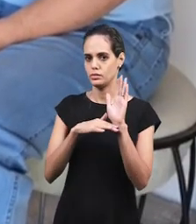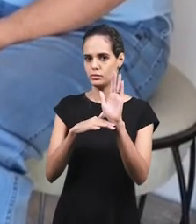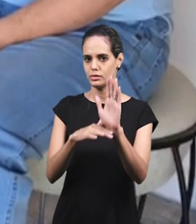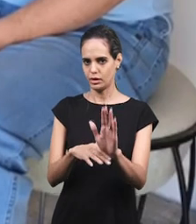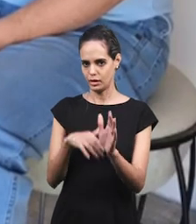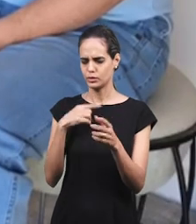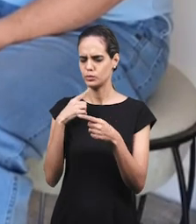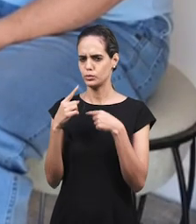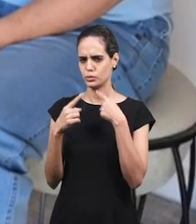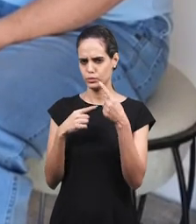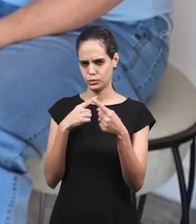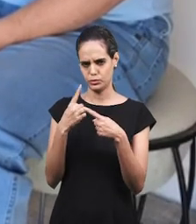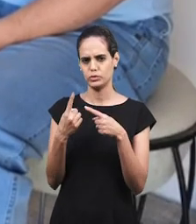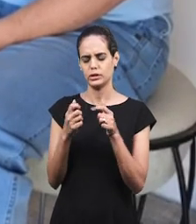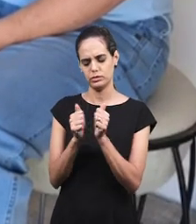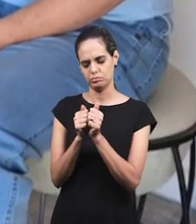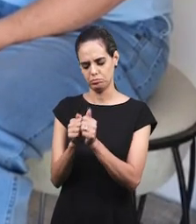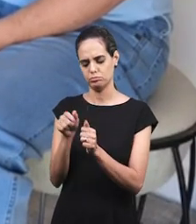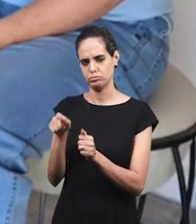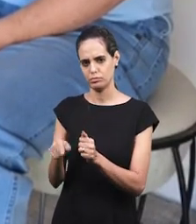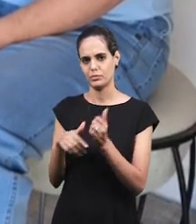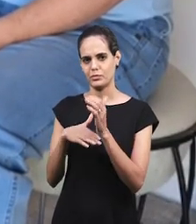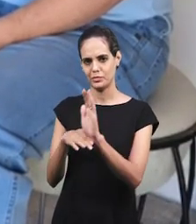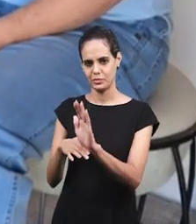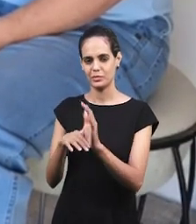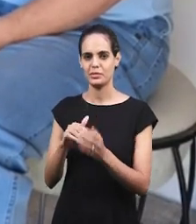ajudá-la e tirar as dúvidas que surgem.